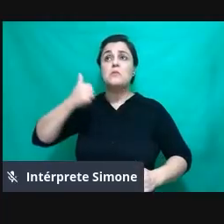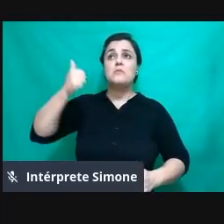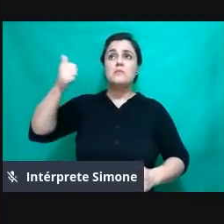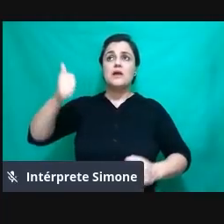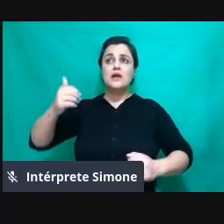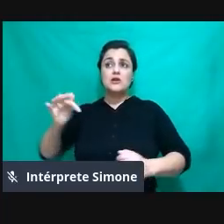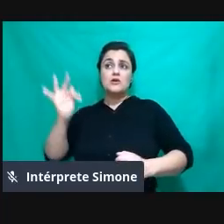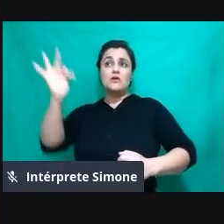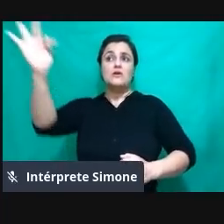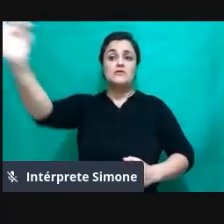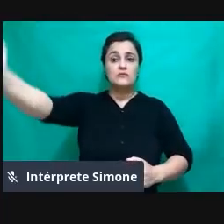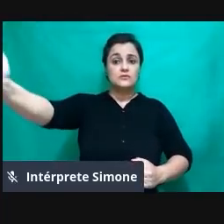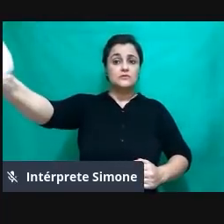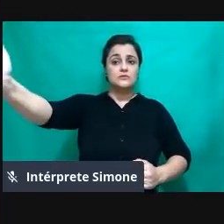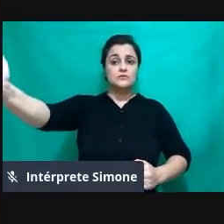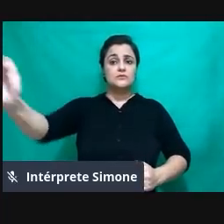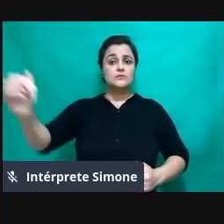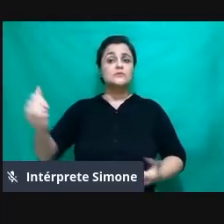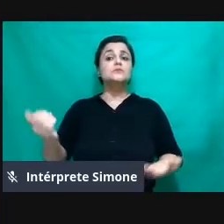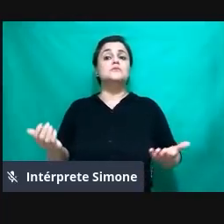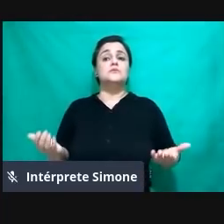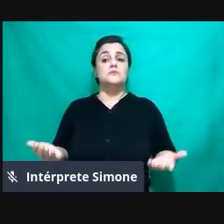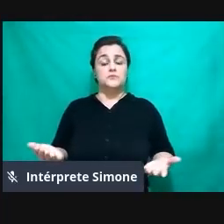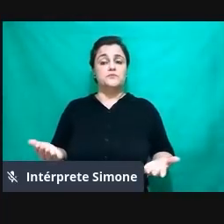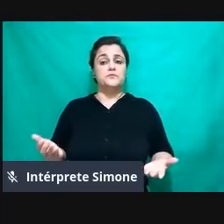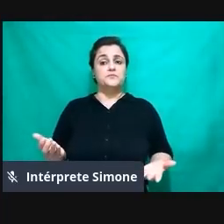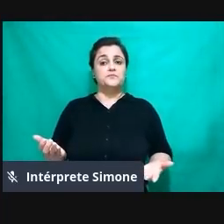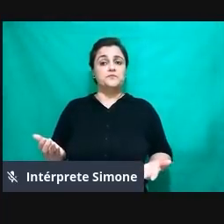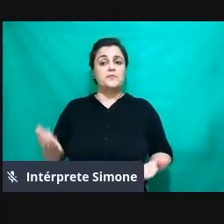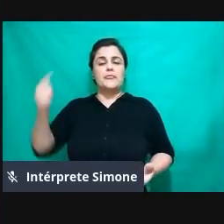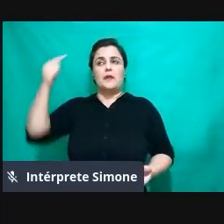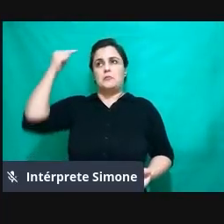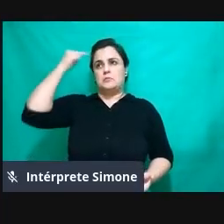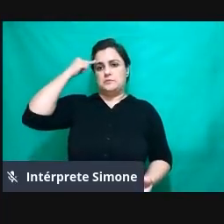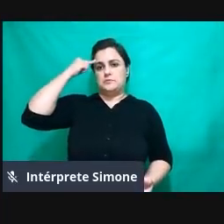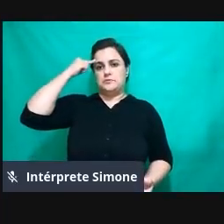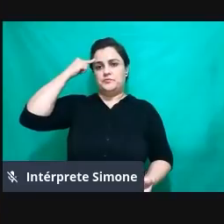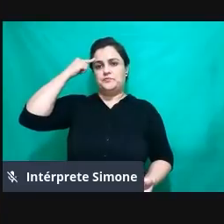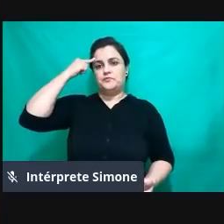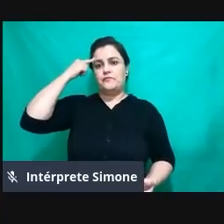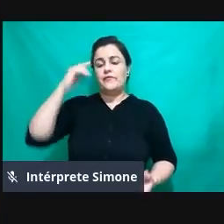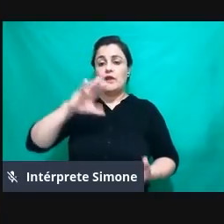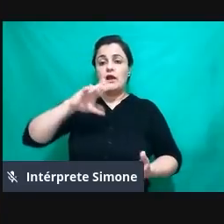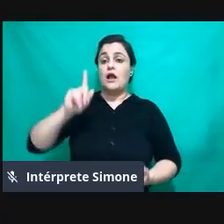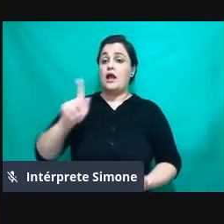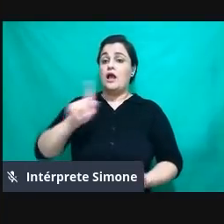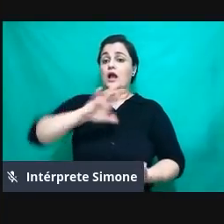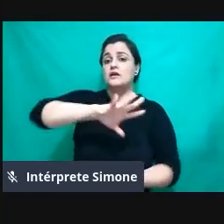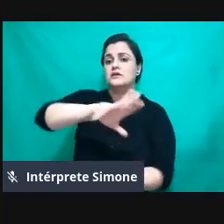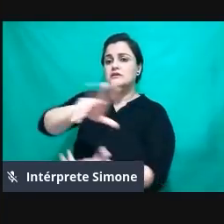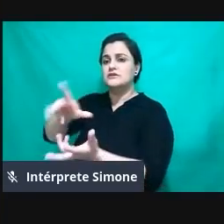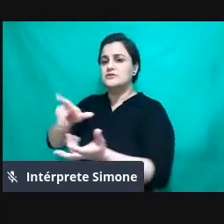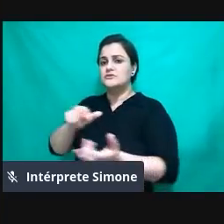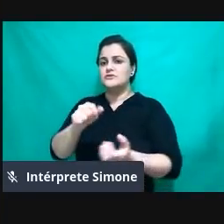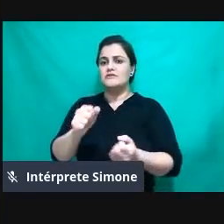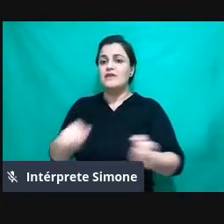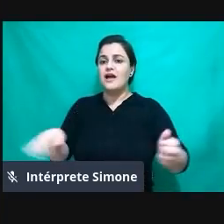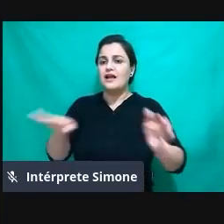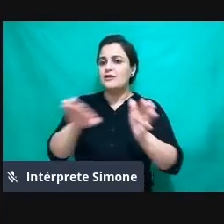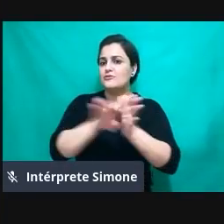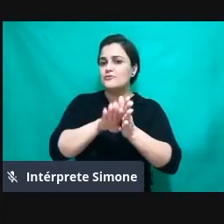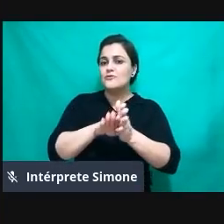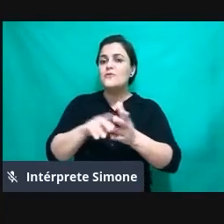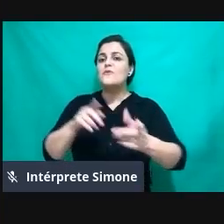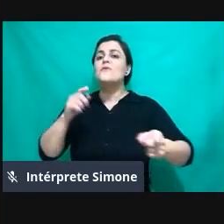Então, a geografia vem para trabalhar a cidadania. Aliás, esse caderno de ciências humanas vem